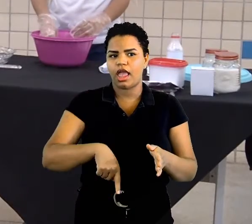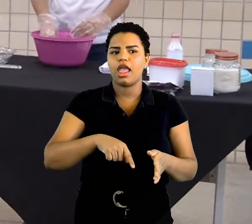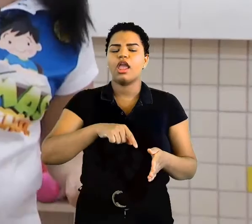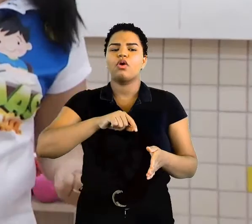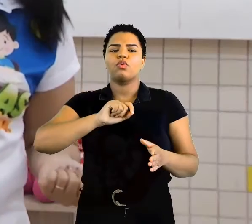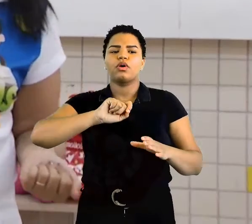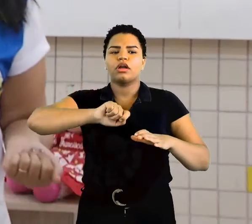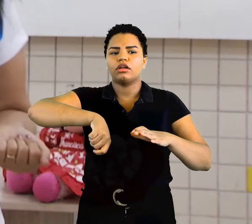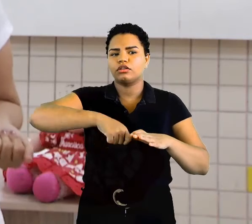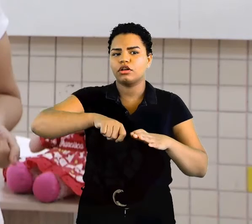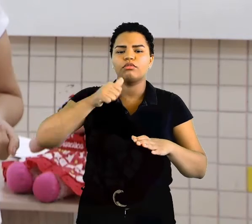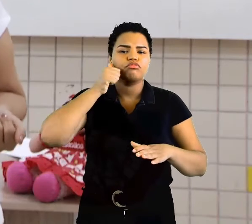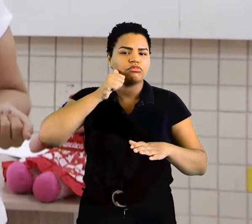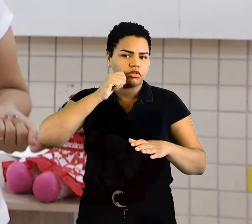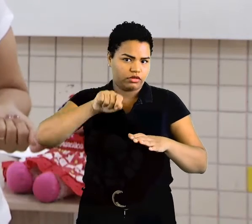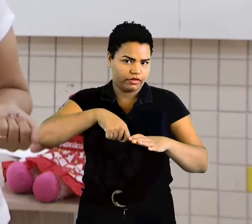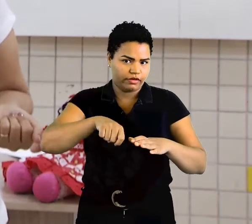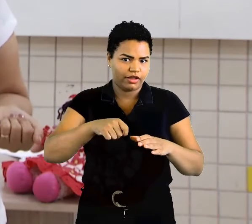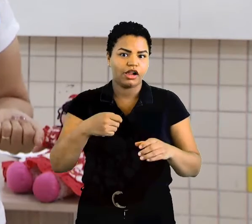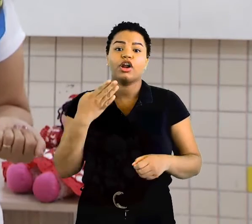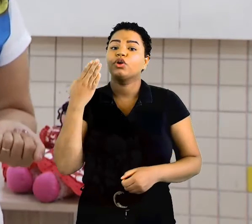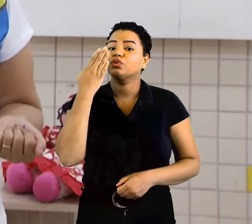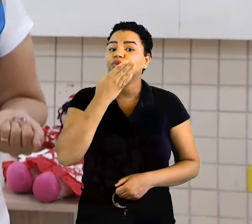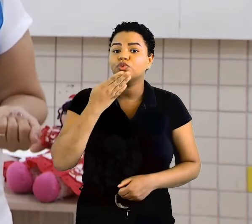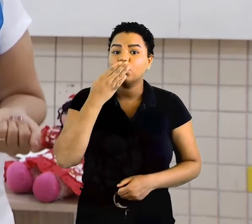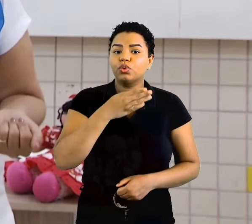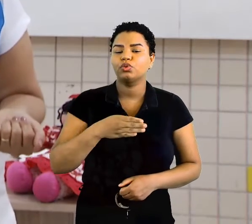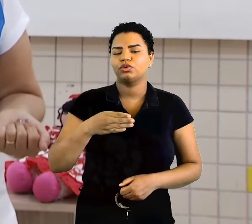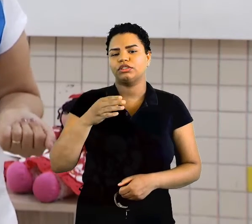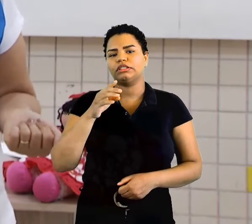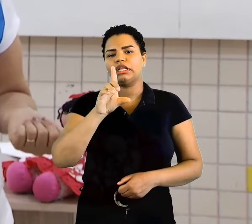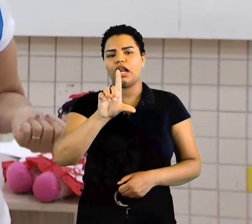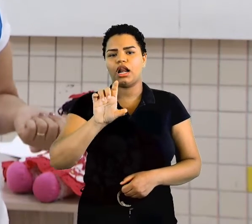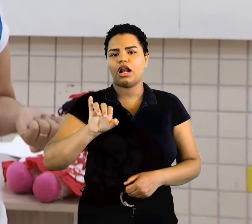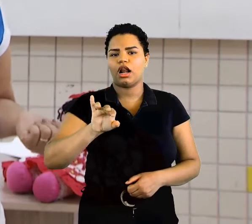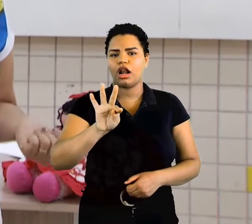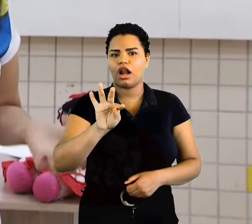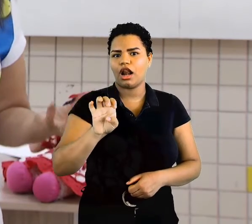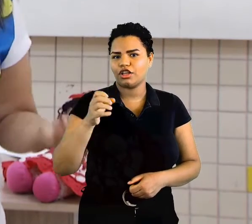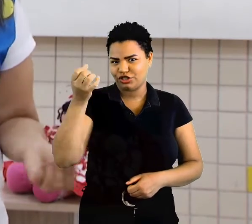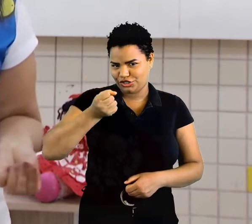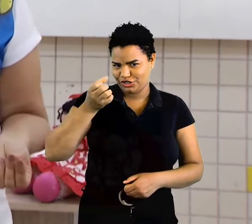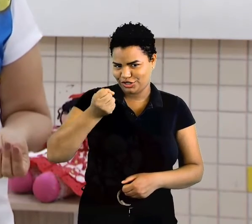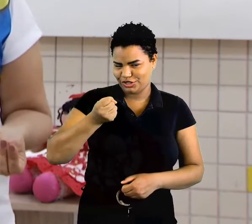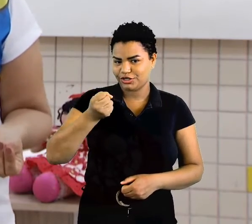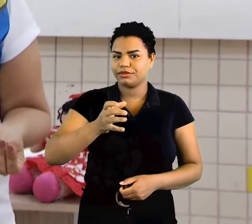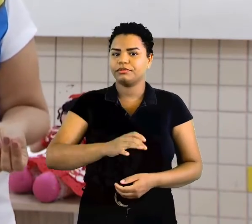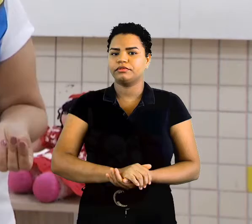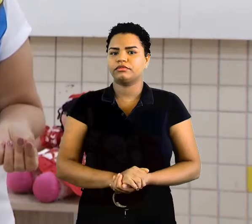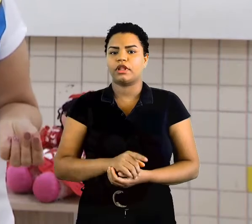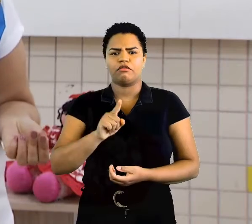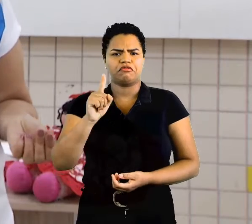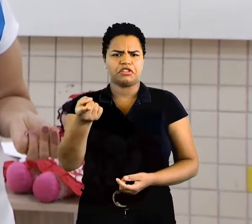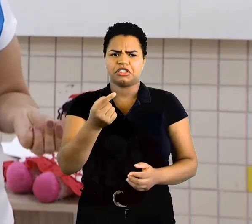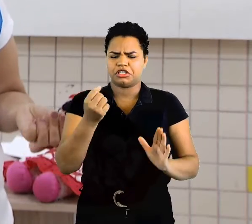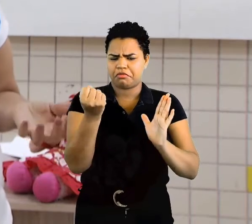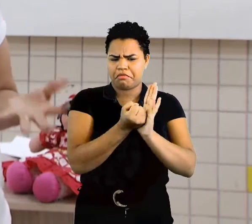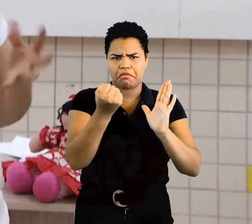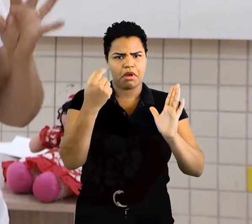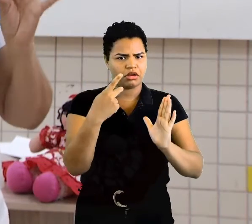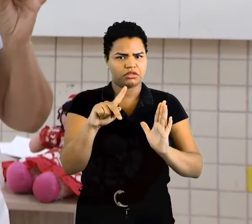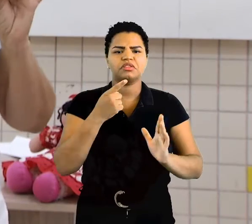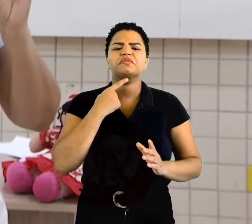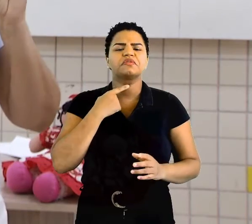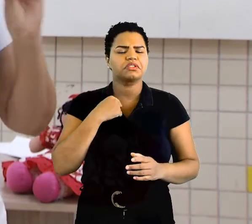está fazendo o nosso docinho de leite. Claro, você também vai escolher a marca da tua preferência, não importa. Você